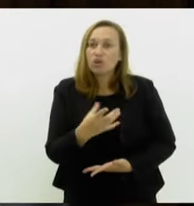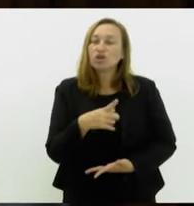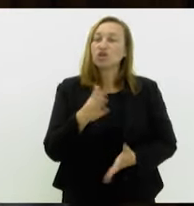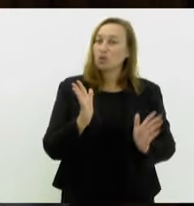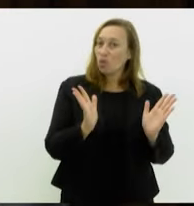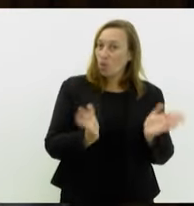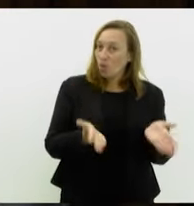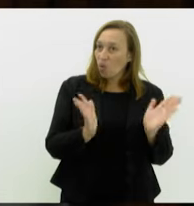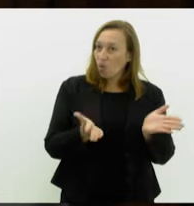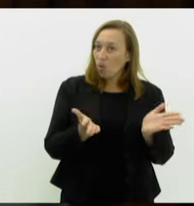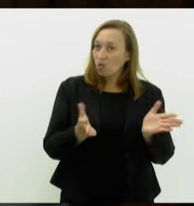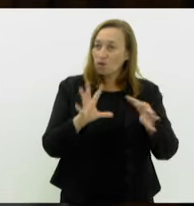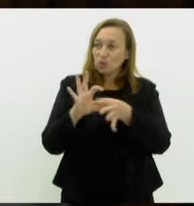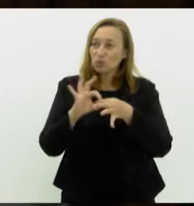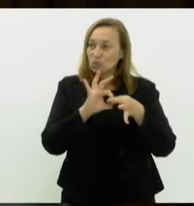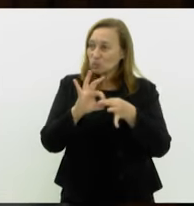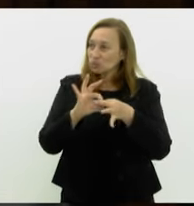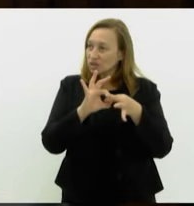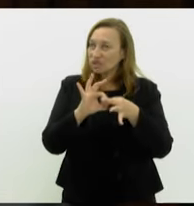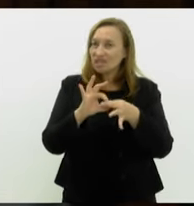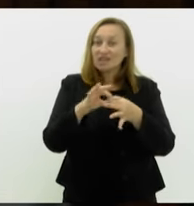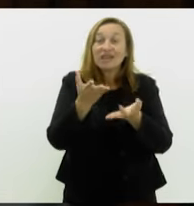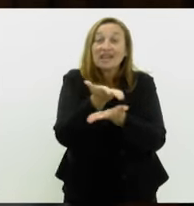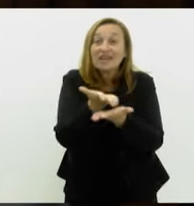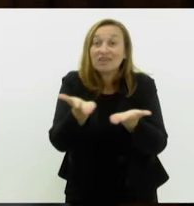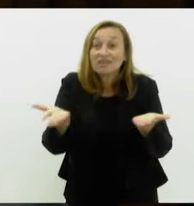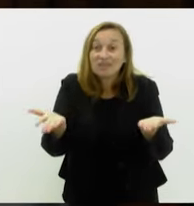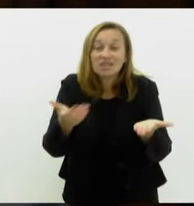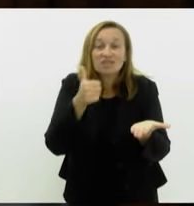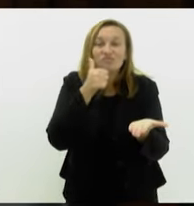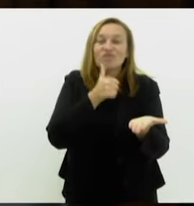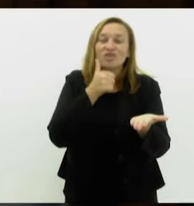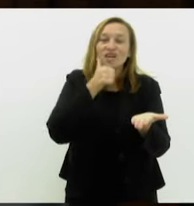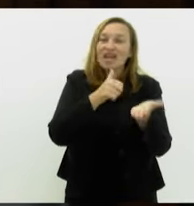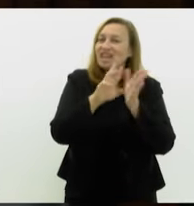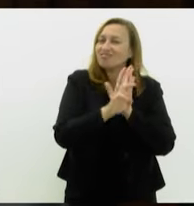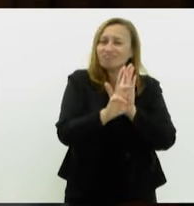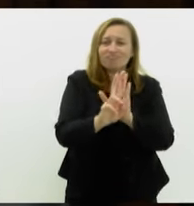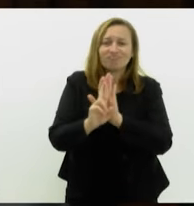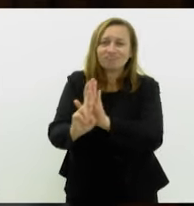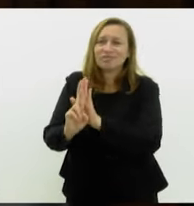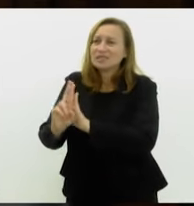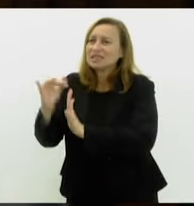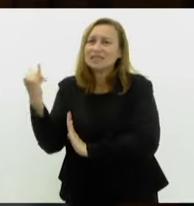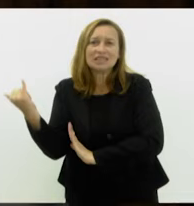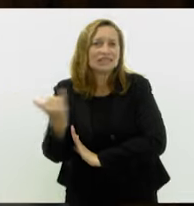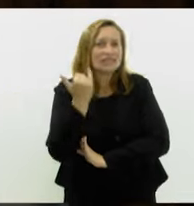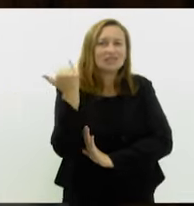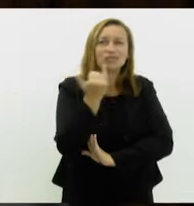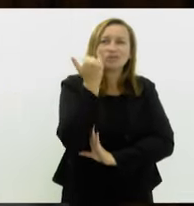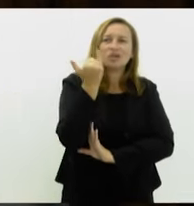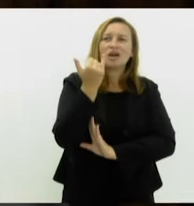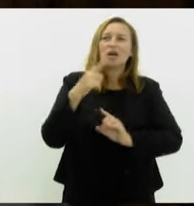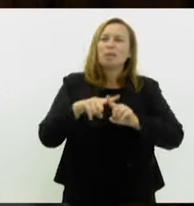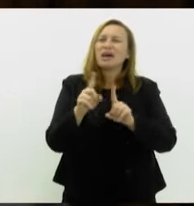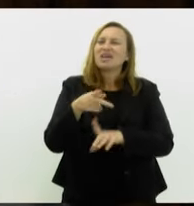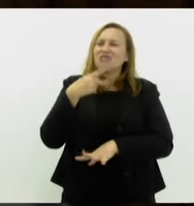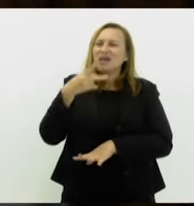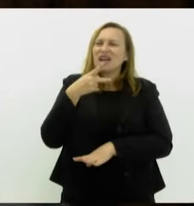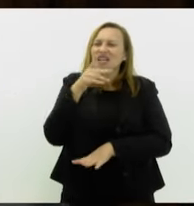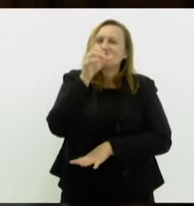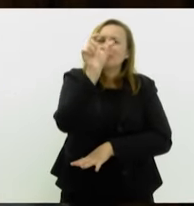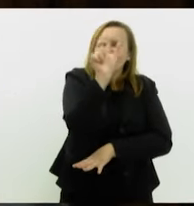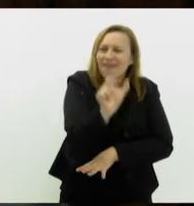hoje unindo aqui tantas mulheres tantas representações importantes mas falando para